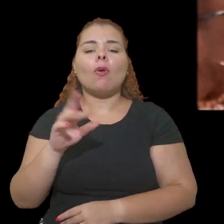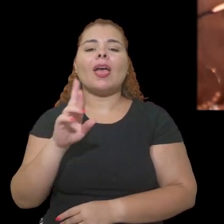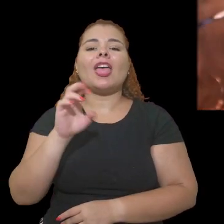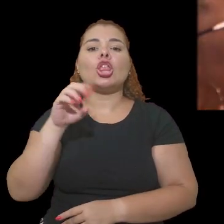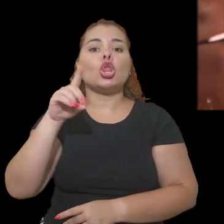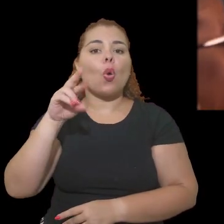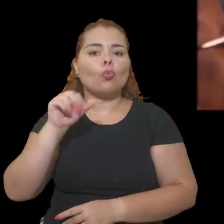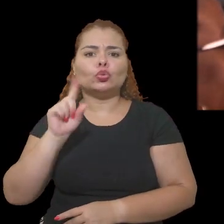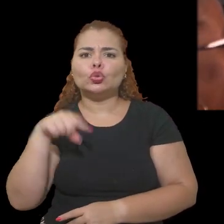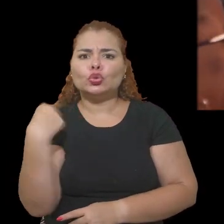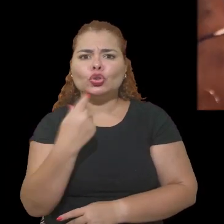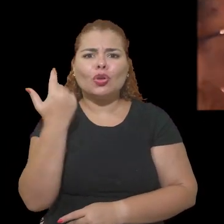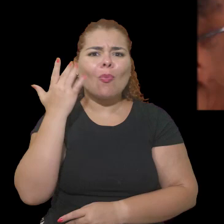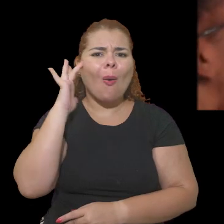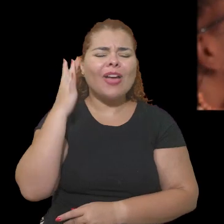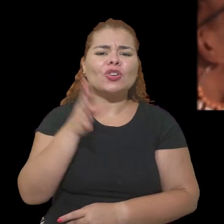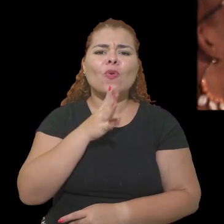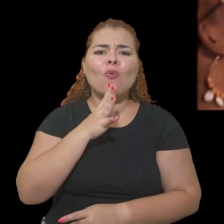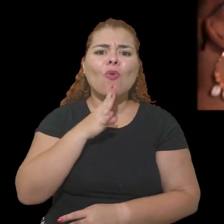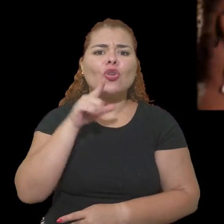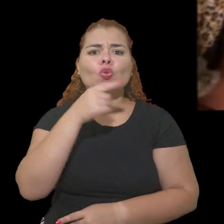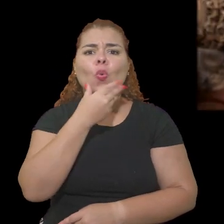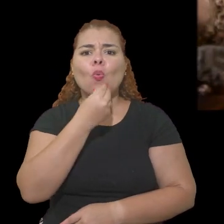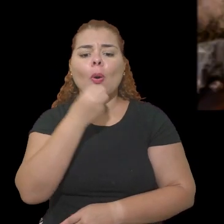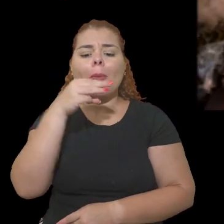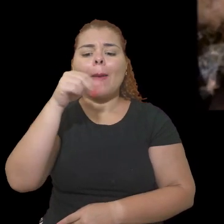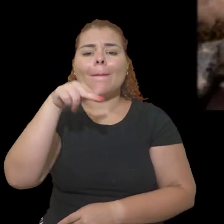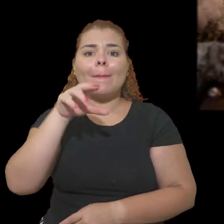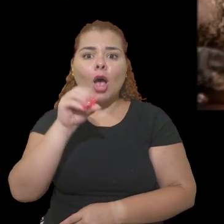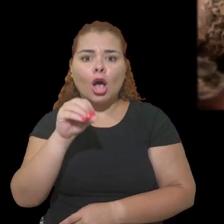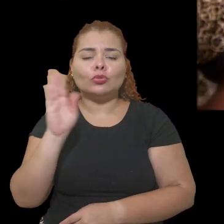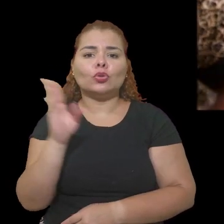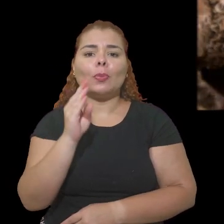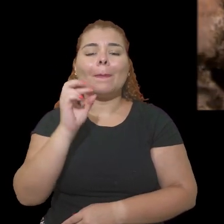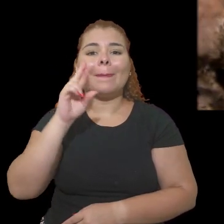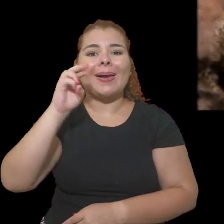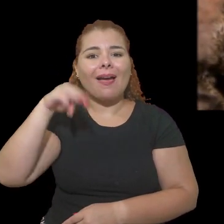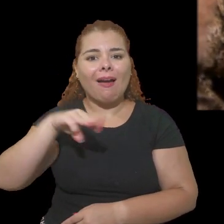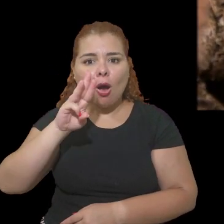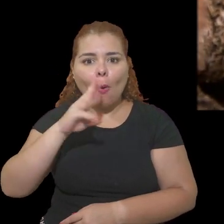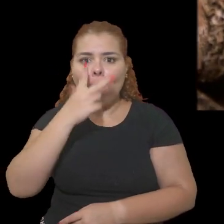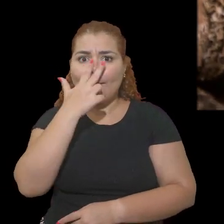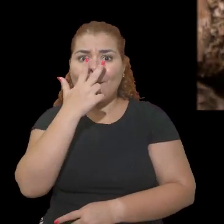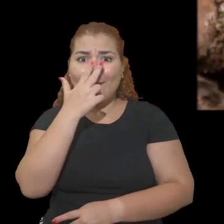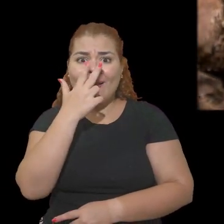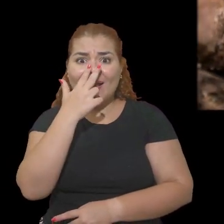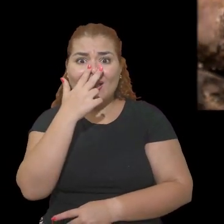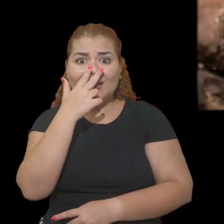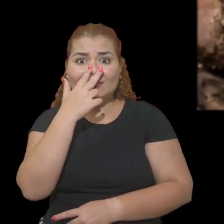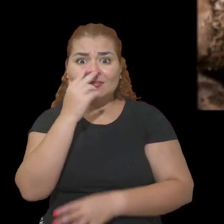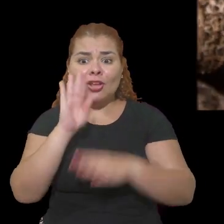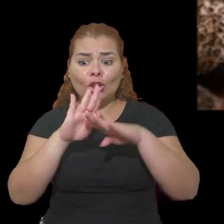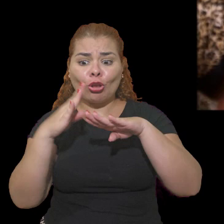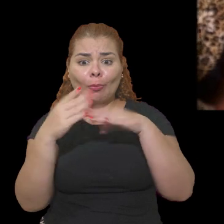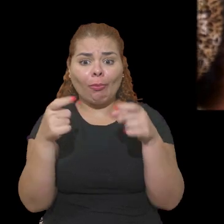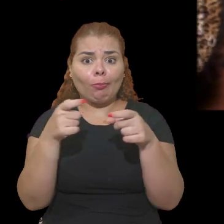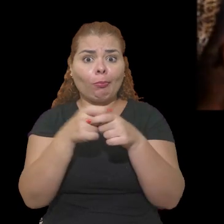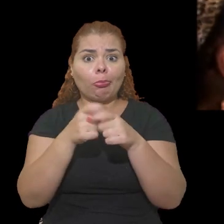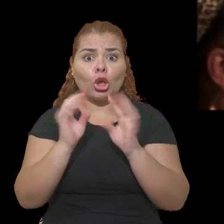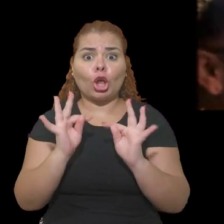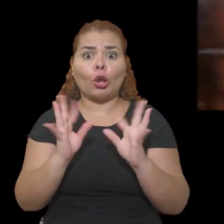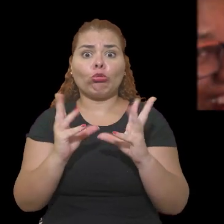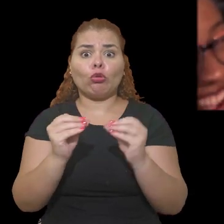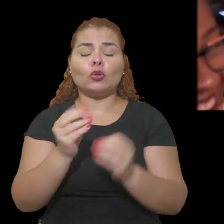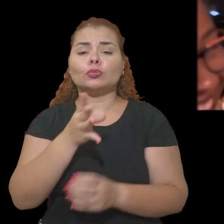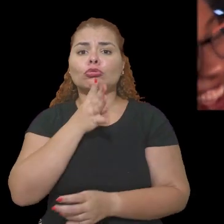Mano Brown. Pô, mas você vê o Mano Brown todo dia e tal, como se o Mano Brown morasse, como se o Capão Redondo fosse uma rua e o Mano Brown morasse lá e todas